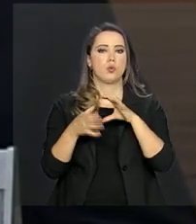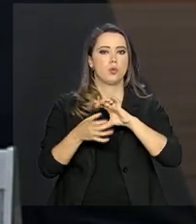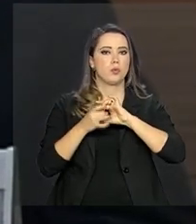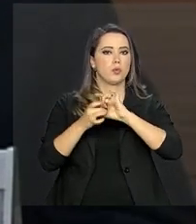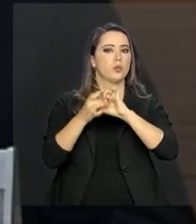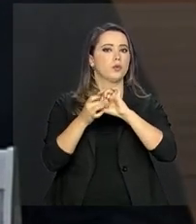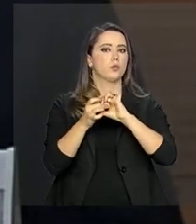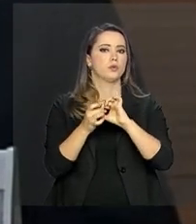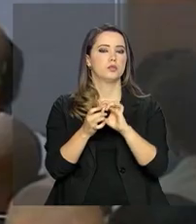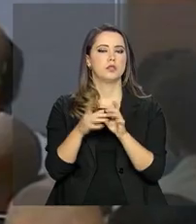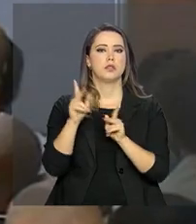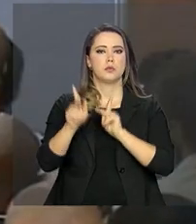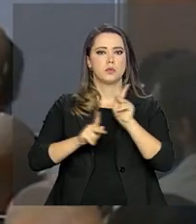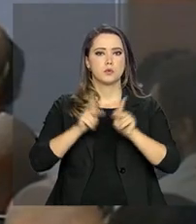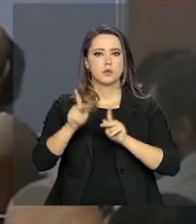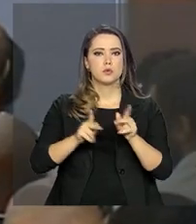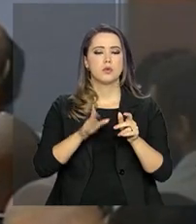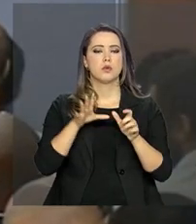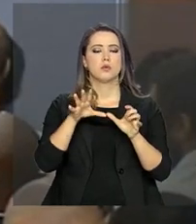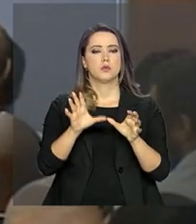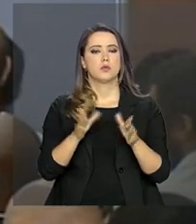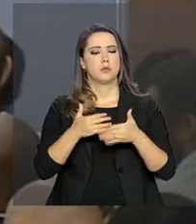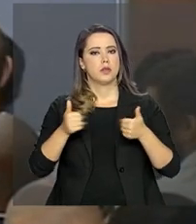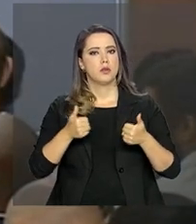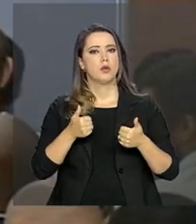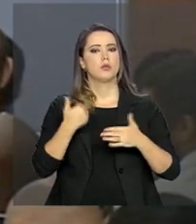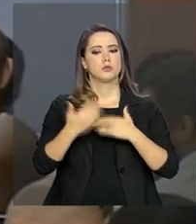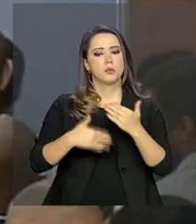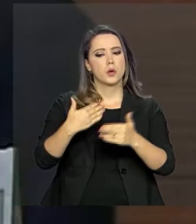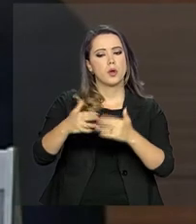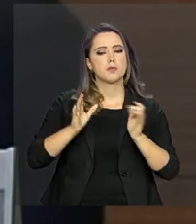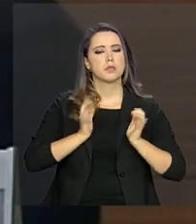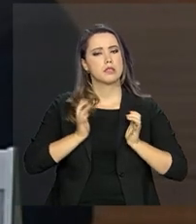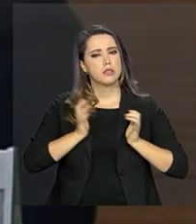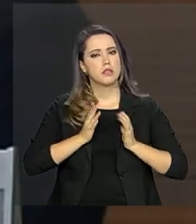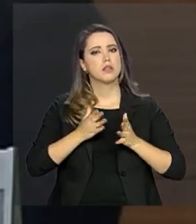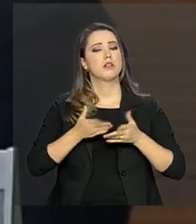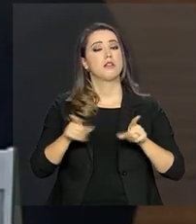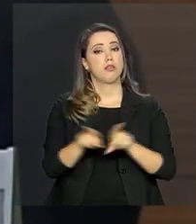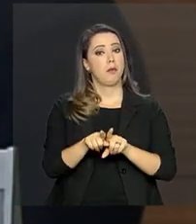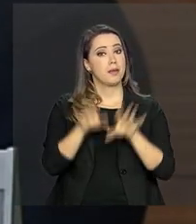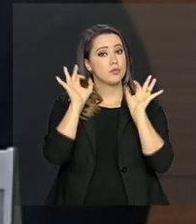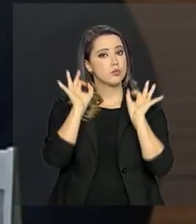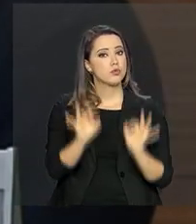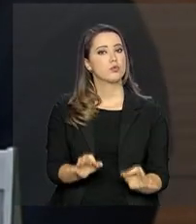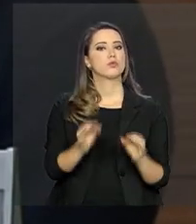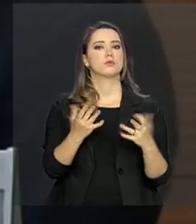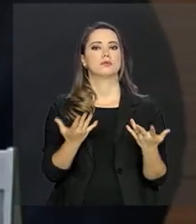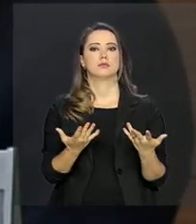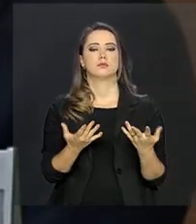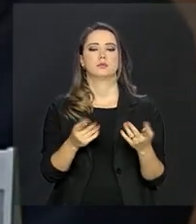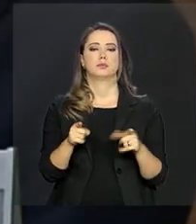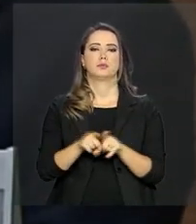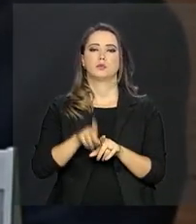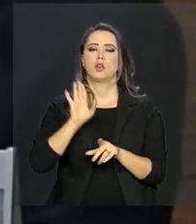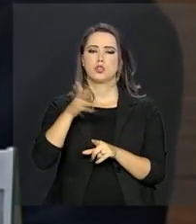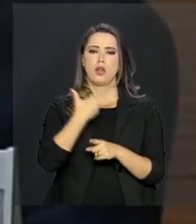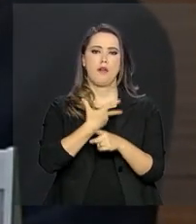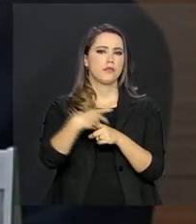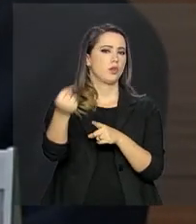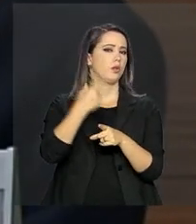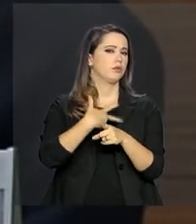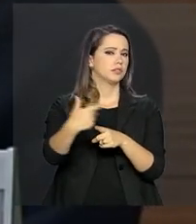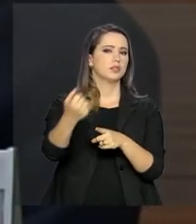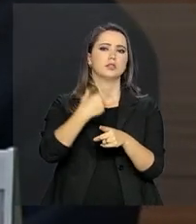sociedades mais prósperas e justas e aliás muitas foram as conquistas